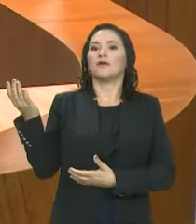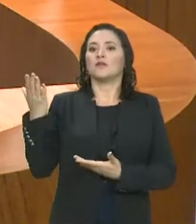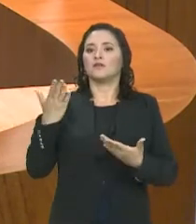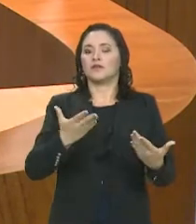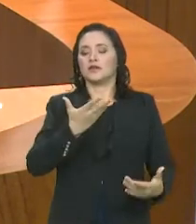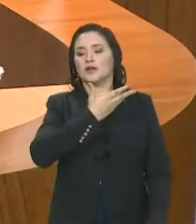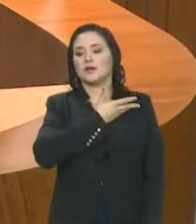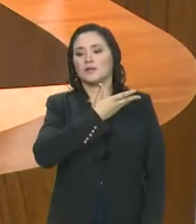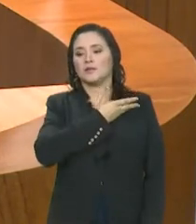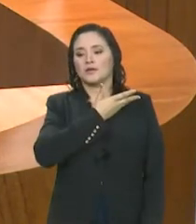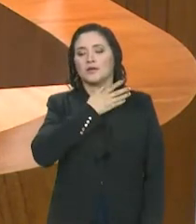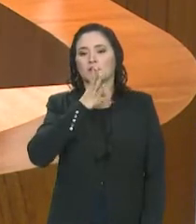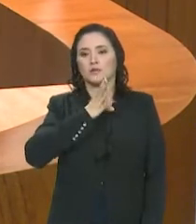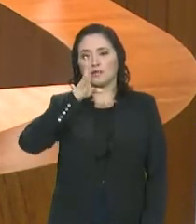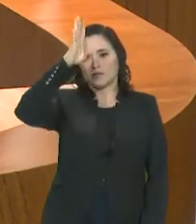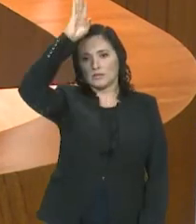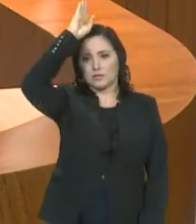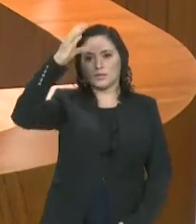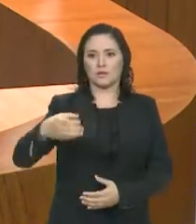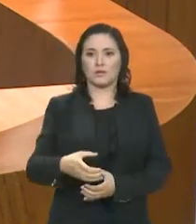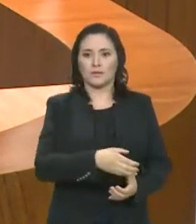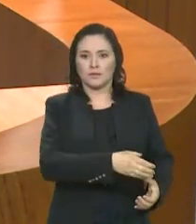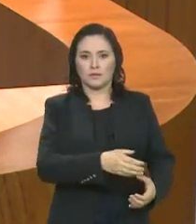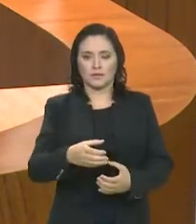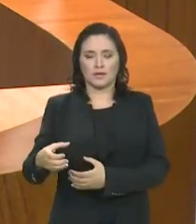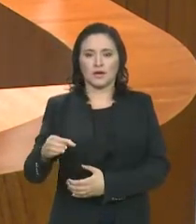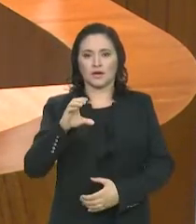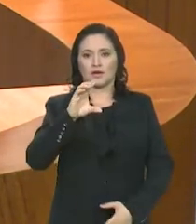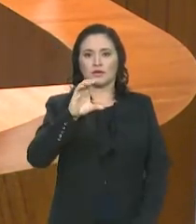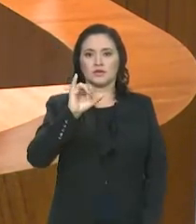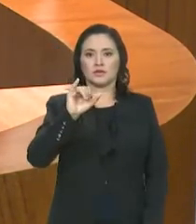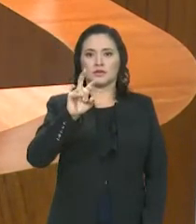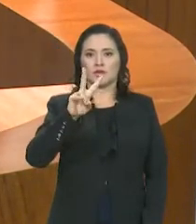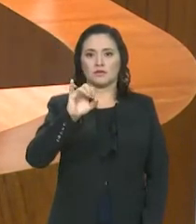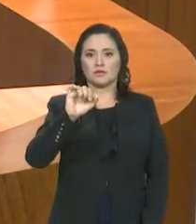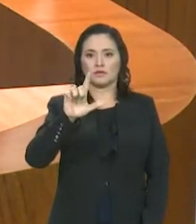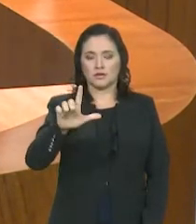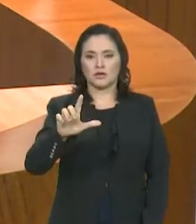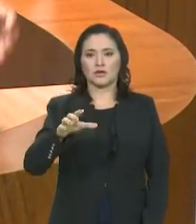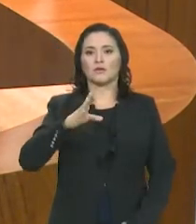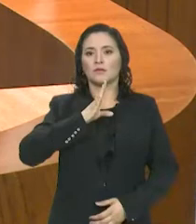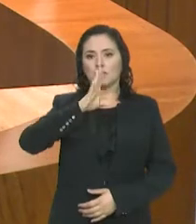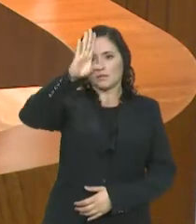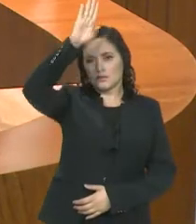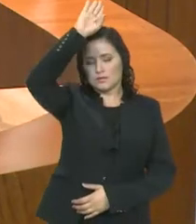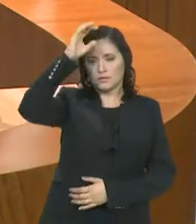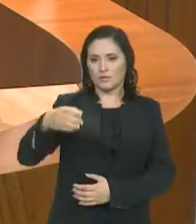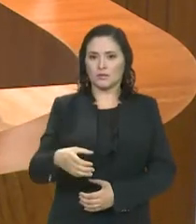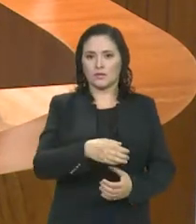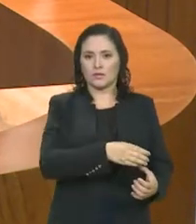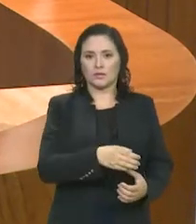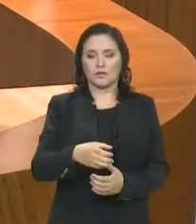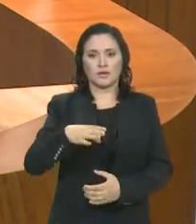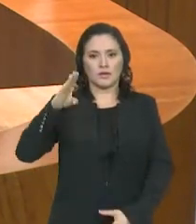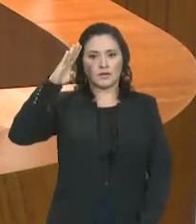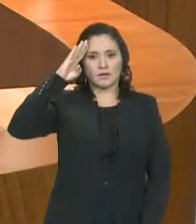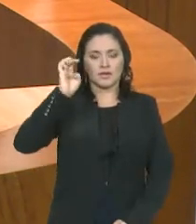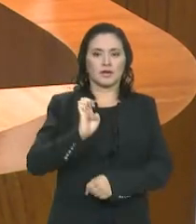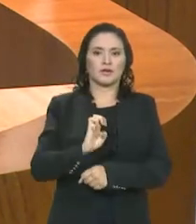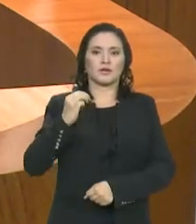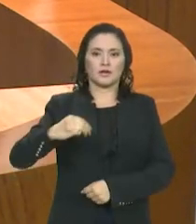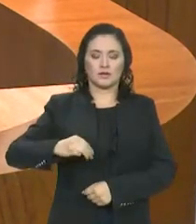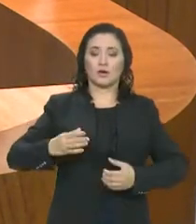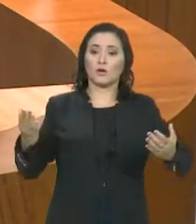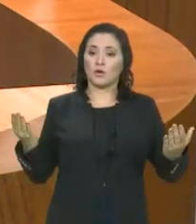bombeiros, bombeiros civis e militares do Estado do Maranhão. Hoje, Dia Nacional do Bombeiro. Nosso registro,